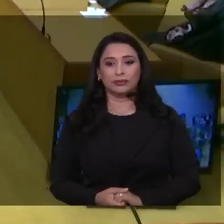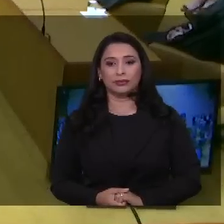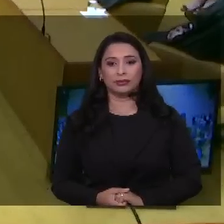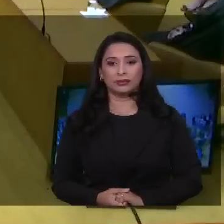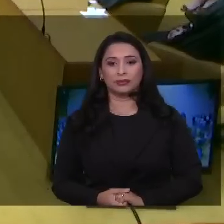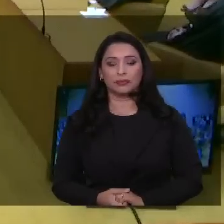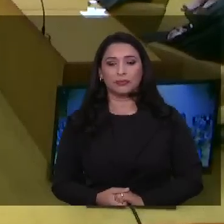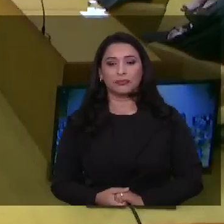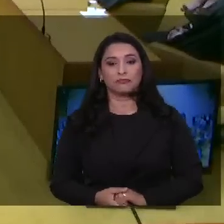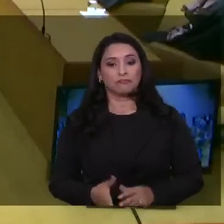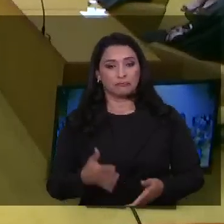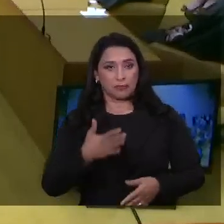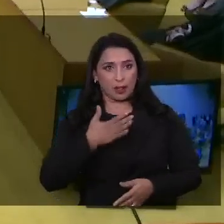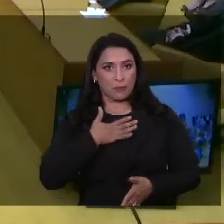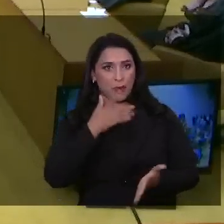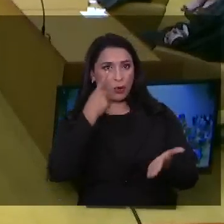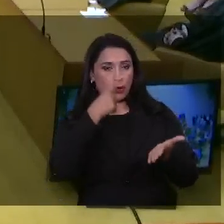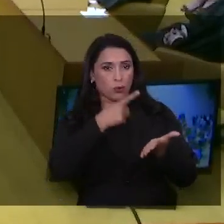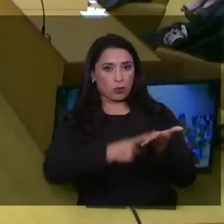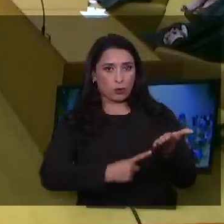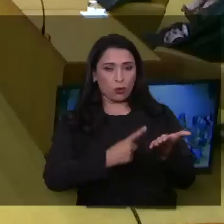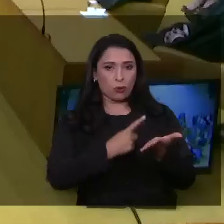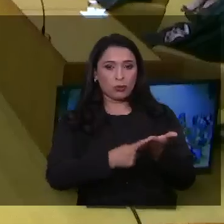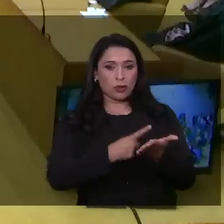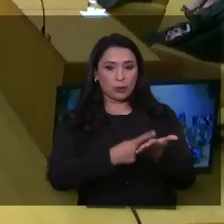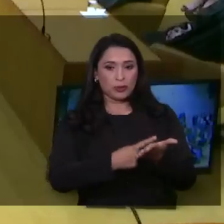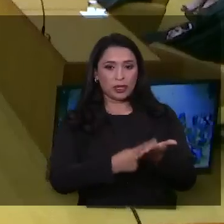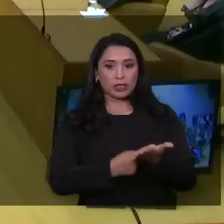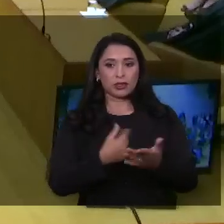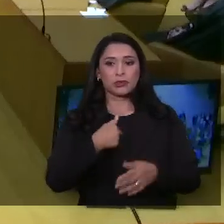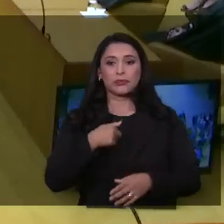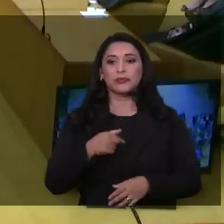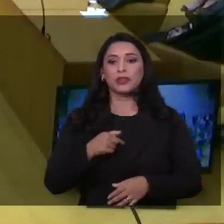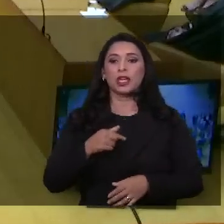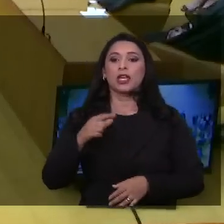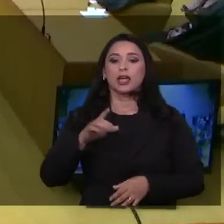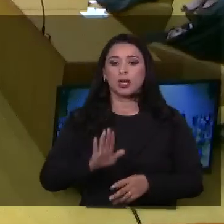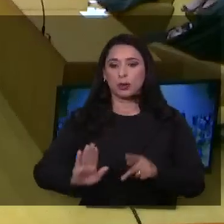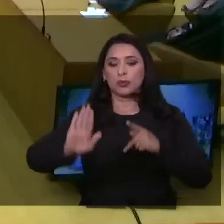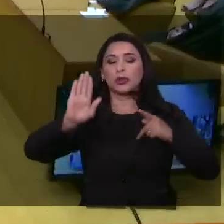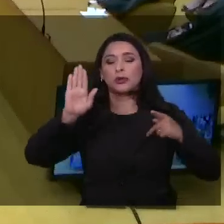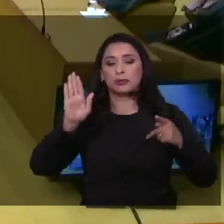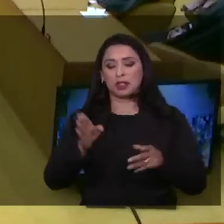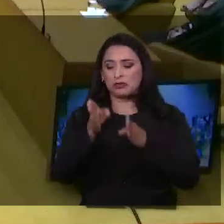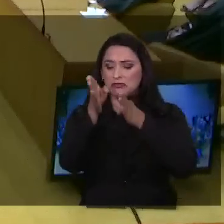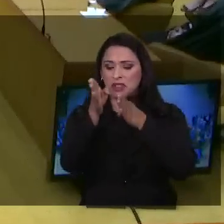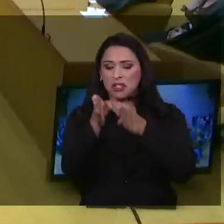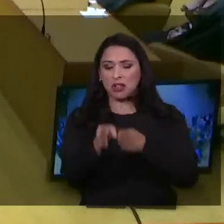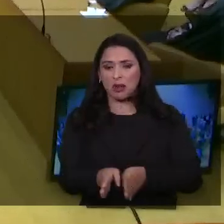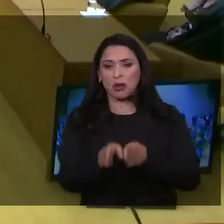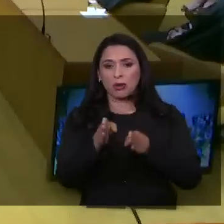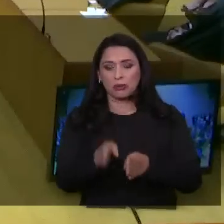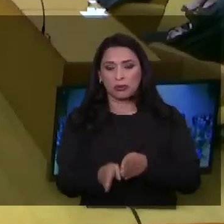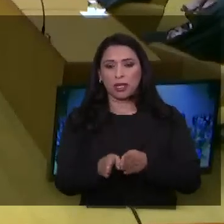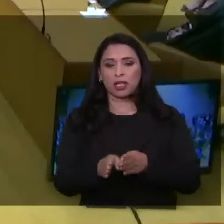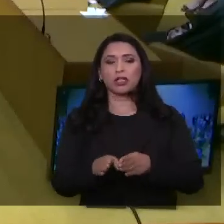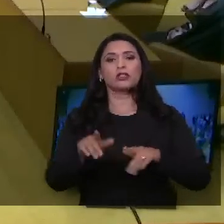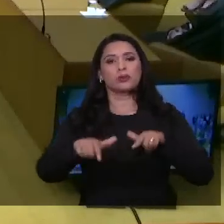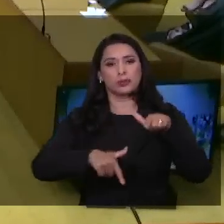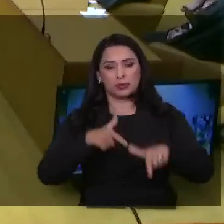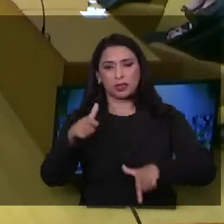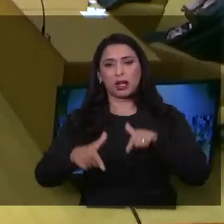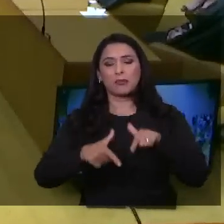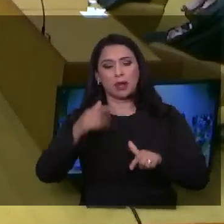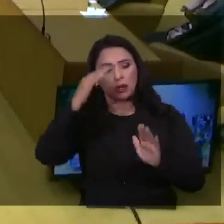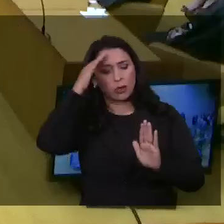Termo de compromisso. Prometo bem e fielmente cumprir os deveres do cargo de vice-presidente do Supremo